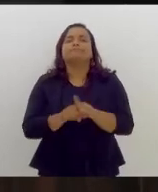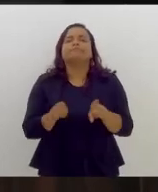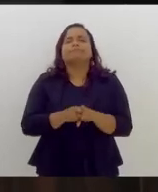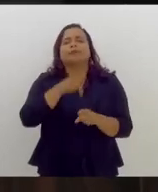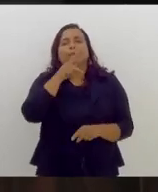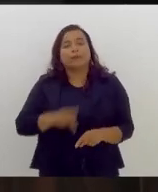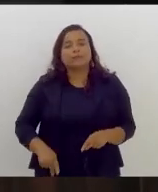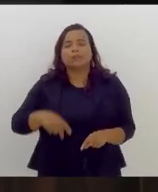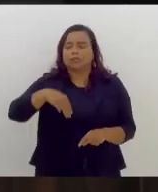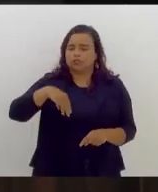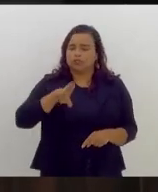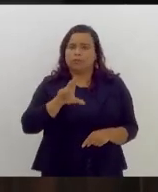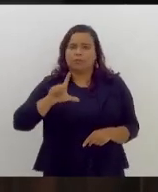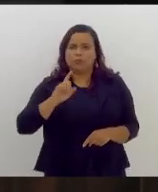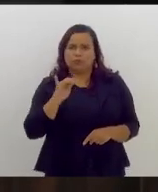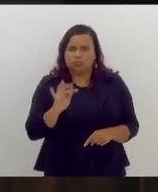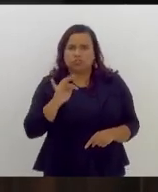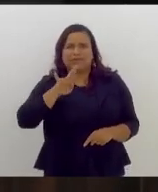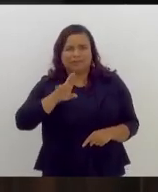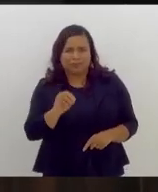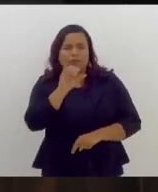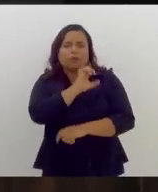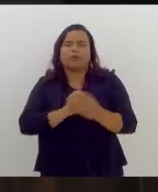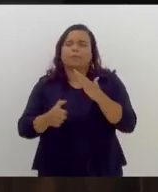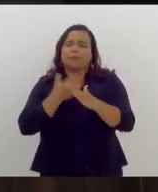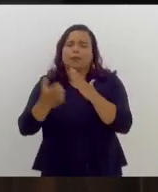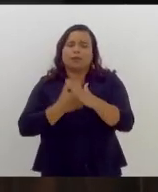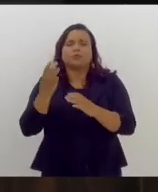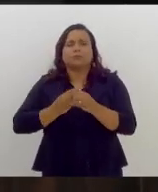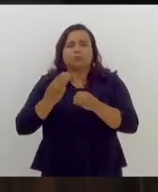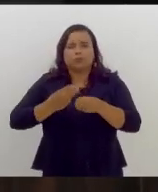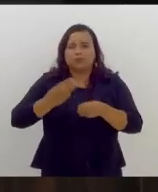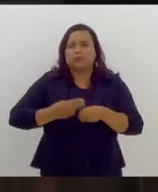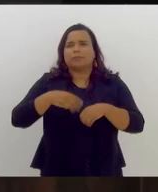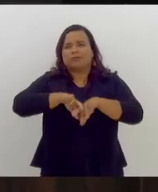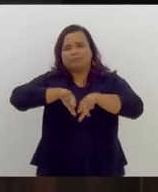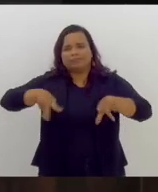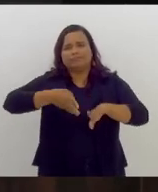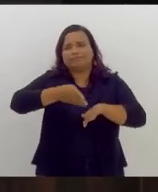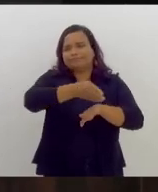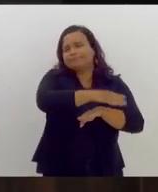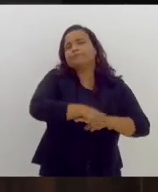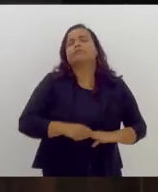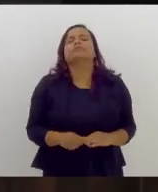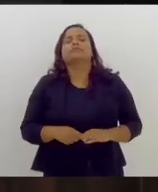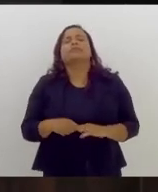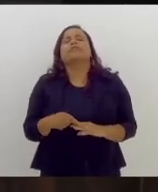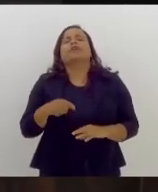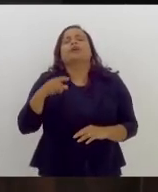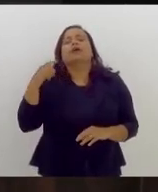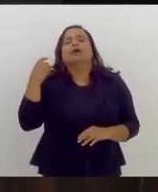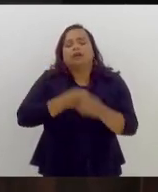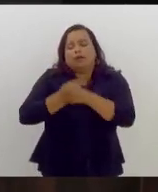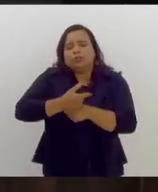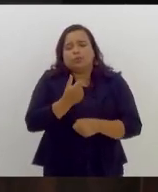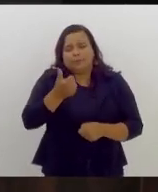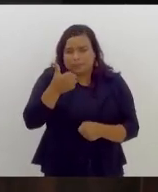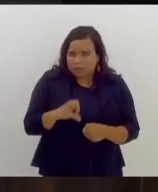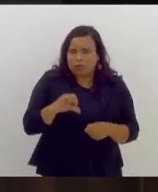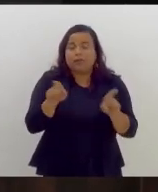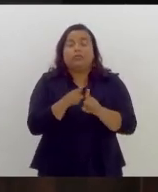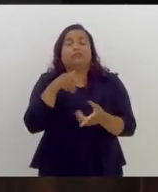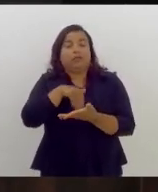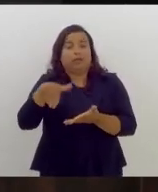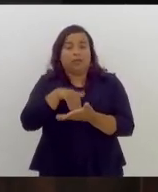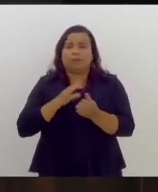da Multirio, empresa municipal de Multimeios Limitada, em 2019. Secretário